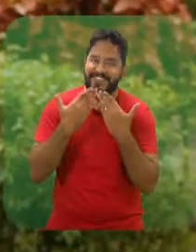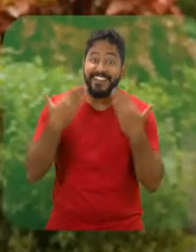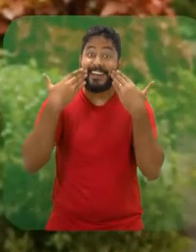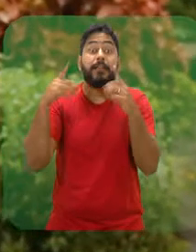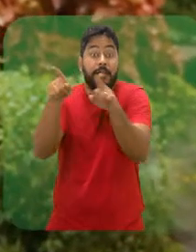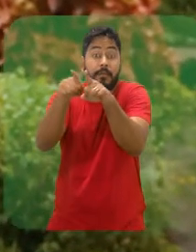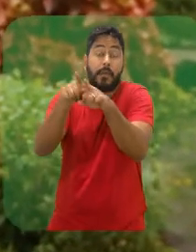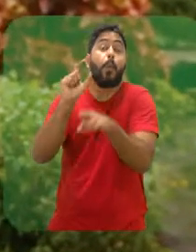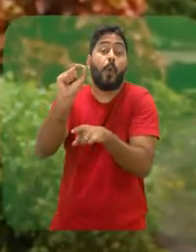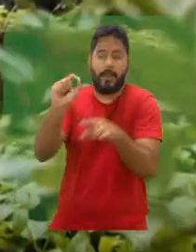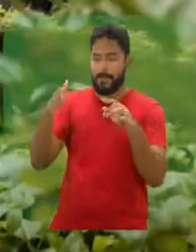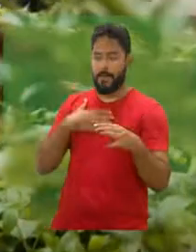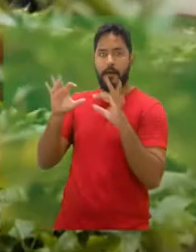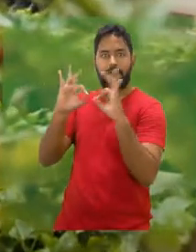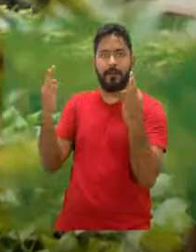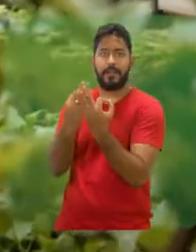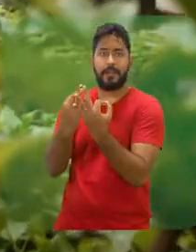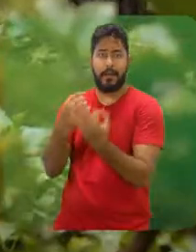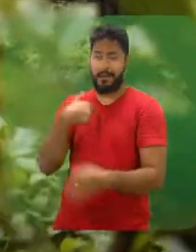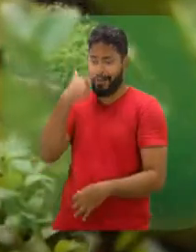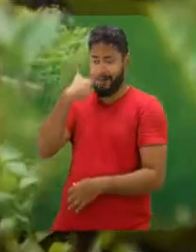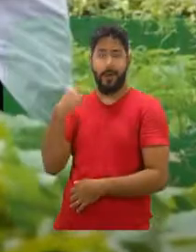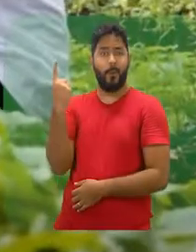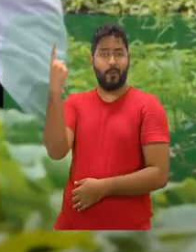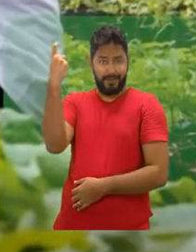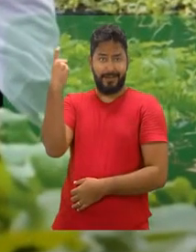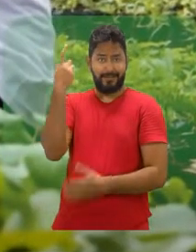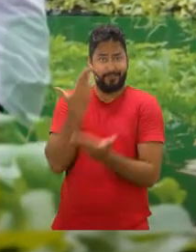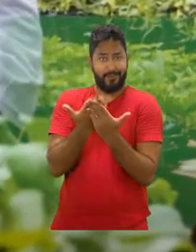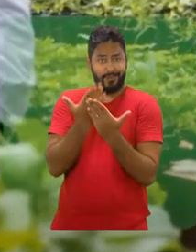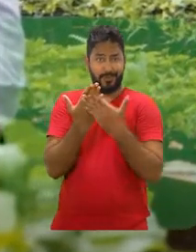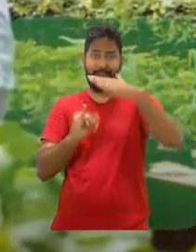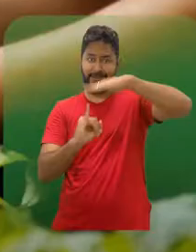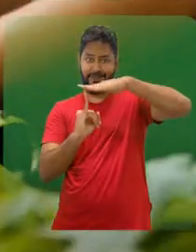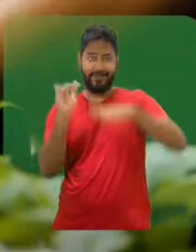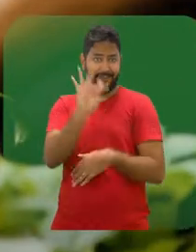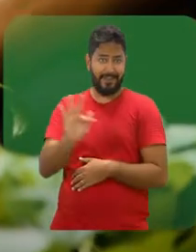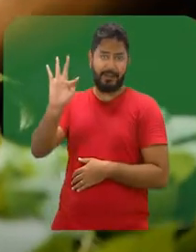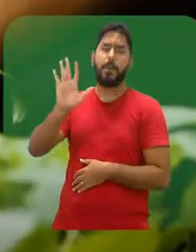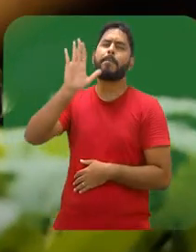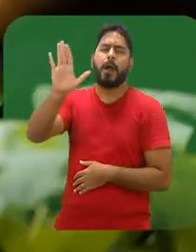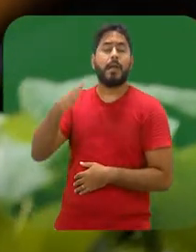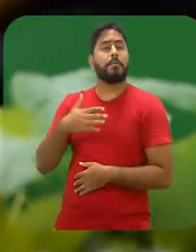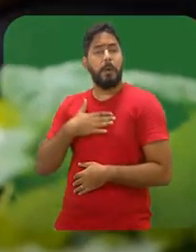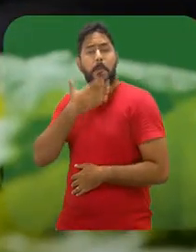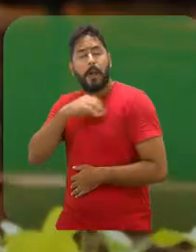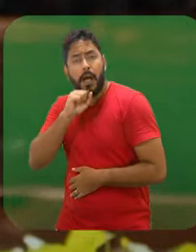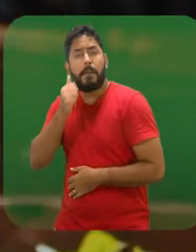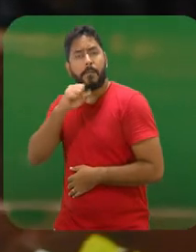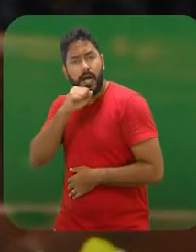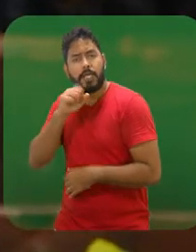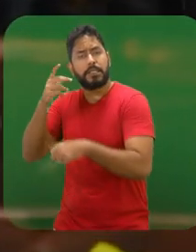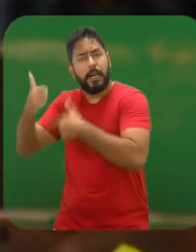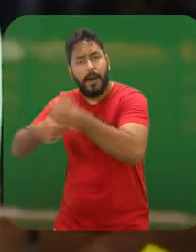feliz, realizada em pensar que da minha família, a única de instituição federal sou eu. E pensar, né, que